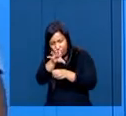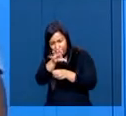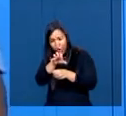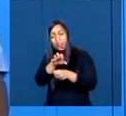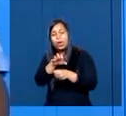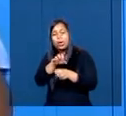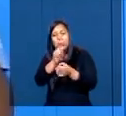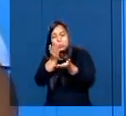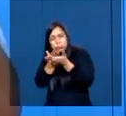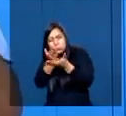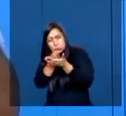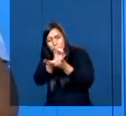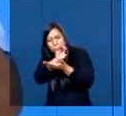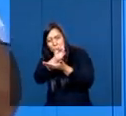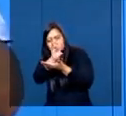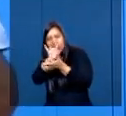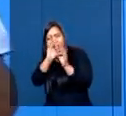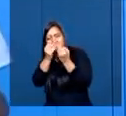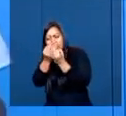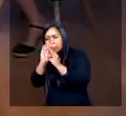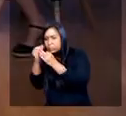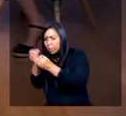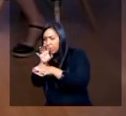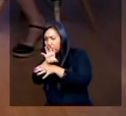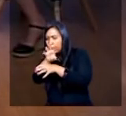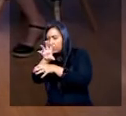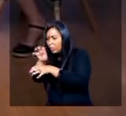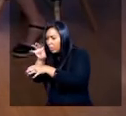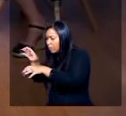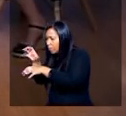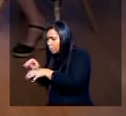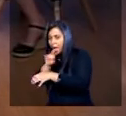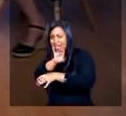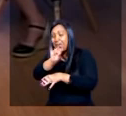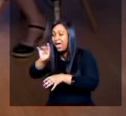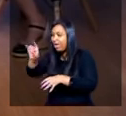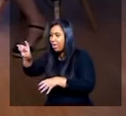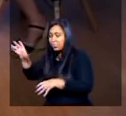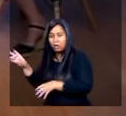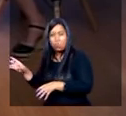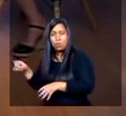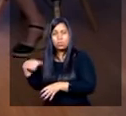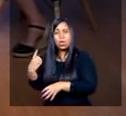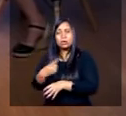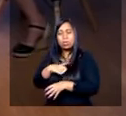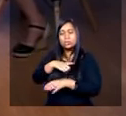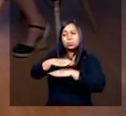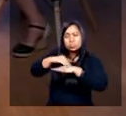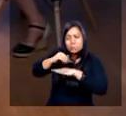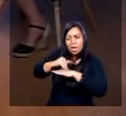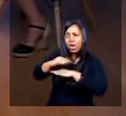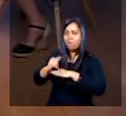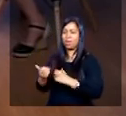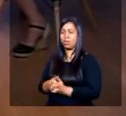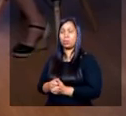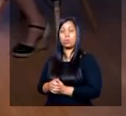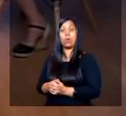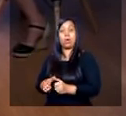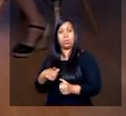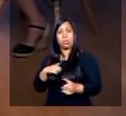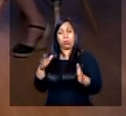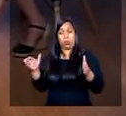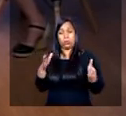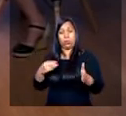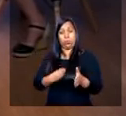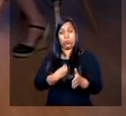família, a gente tem muito carinho com elas, porque a gente não pode fazer qualquer coisa. É um tempo de vida de muito